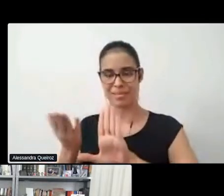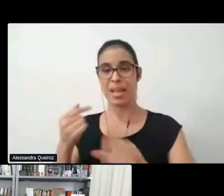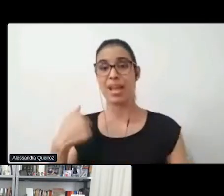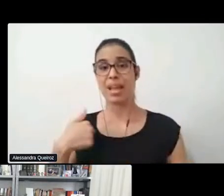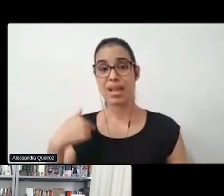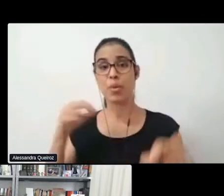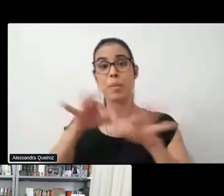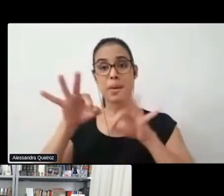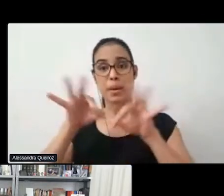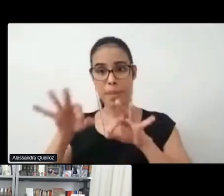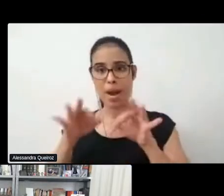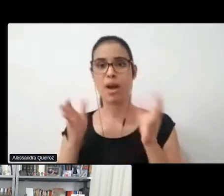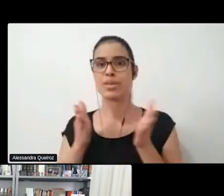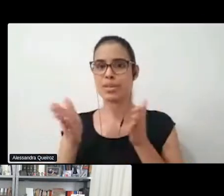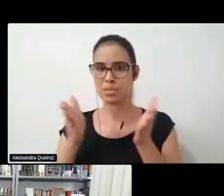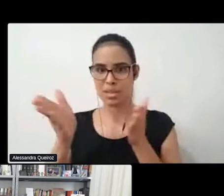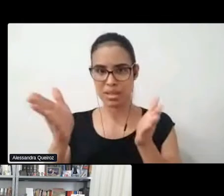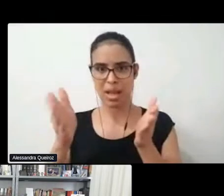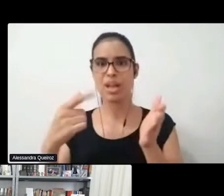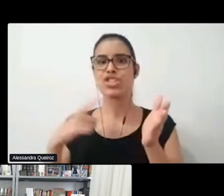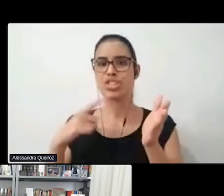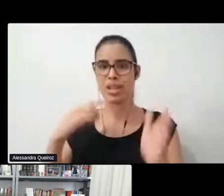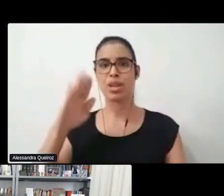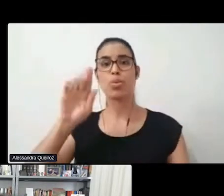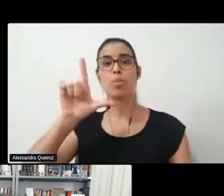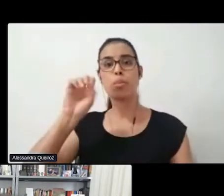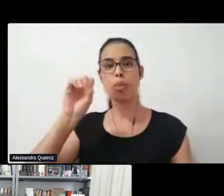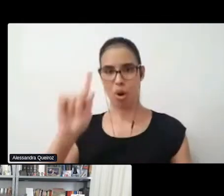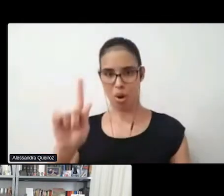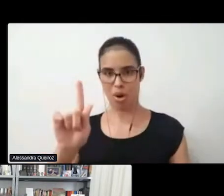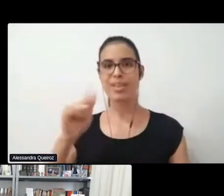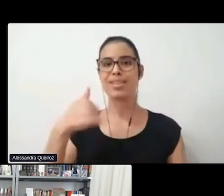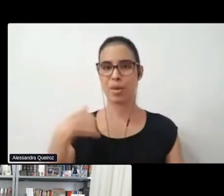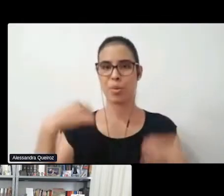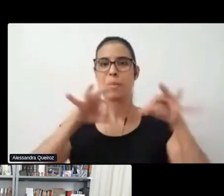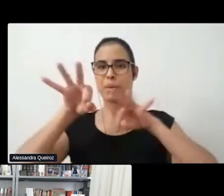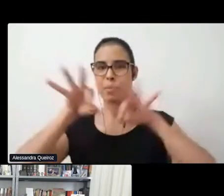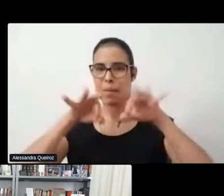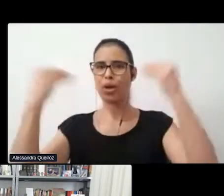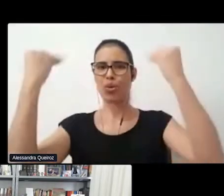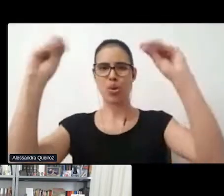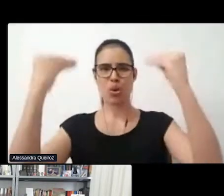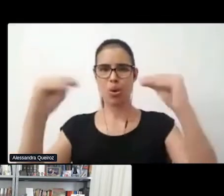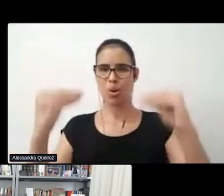sobre acessibilidade, depois eu posso deixar aqui os links, e eu acho que é isso, pessoal.